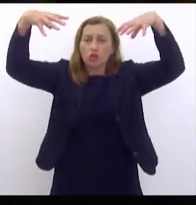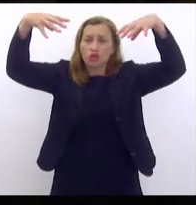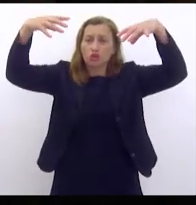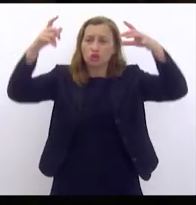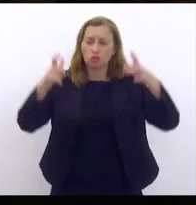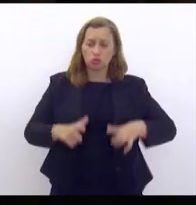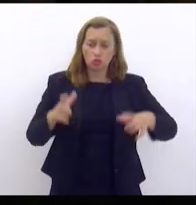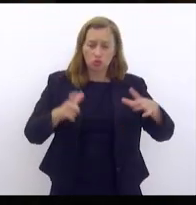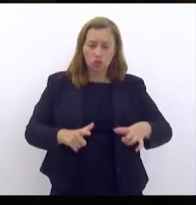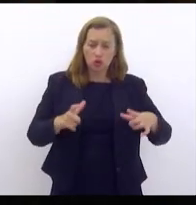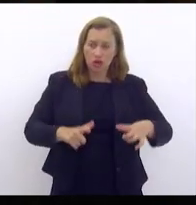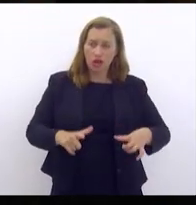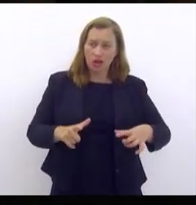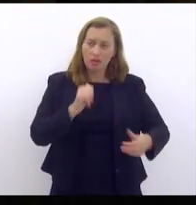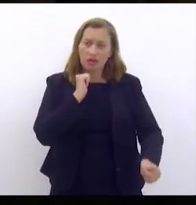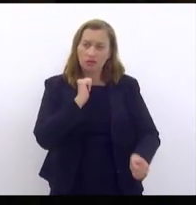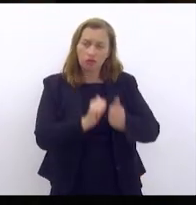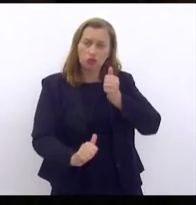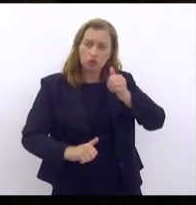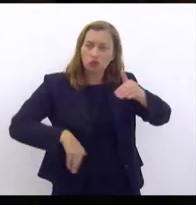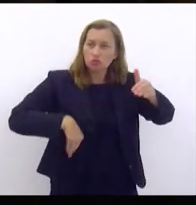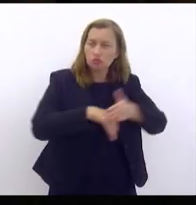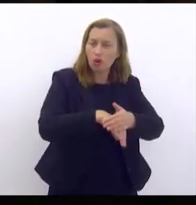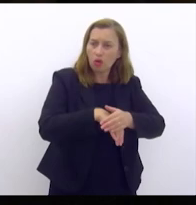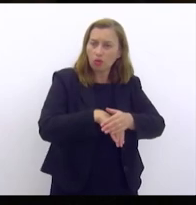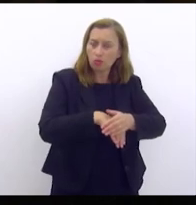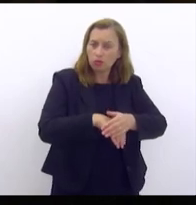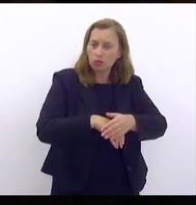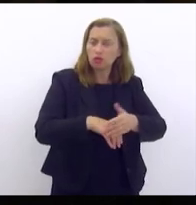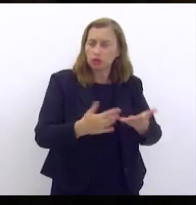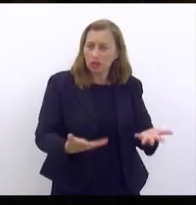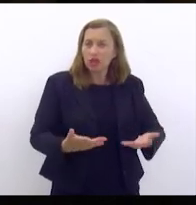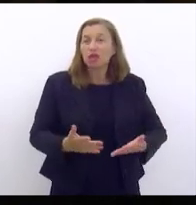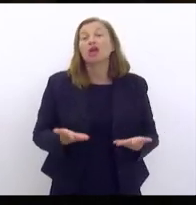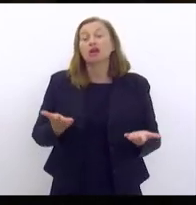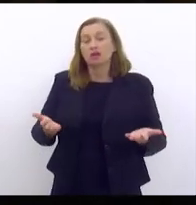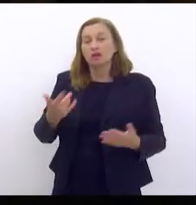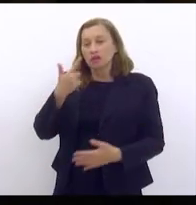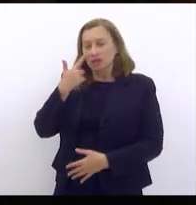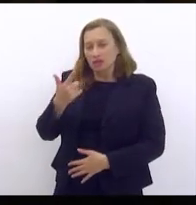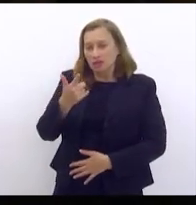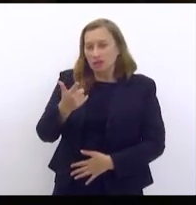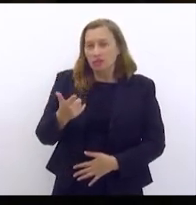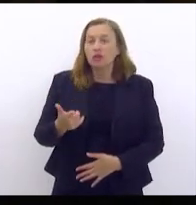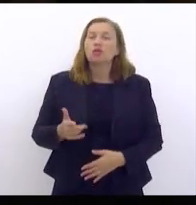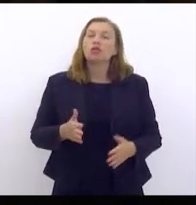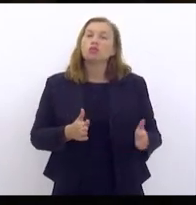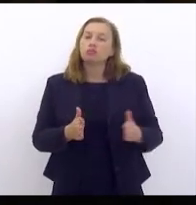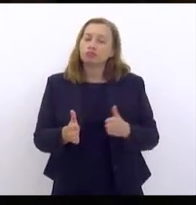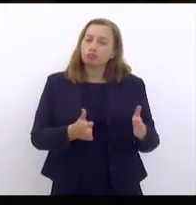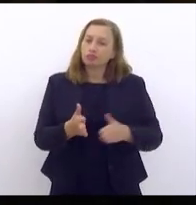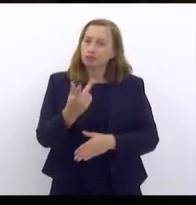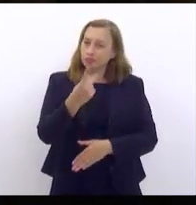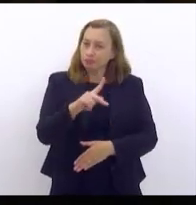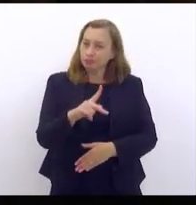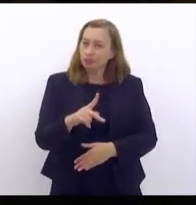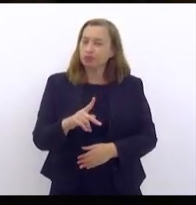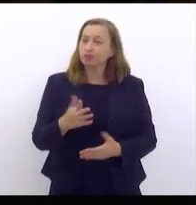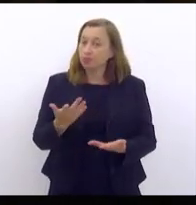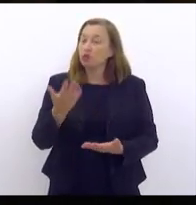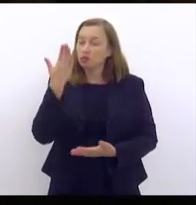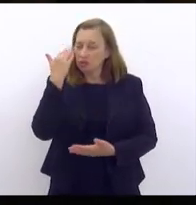Então, a gente que veio com essa prática, e possivelmente o senhor ainda pegou uma parte disso, porque o senhor sabe